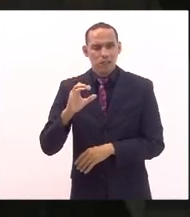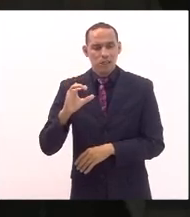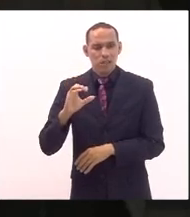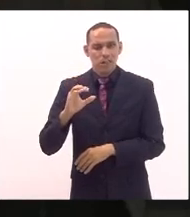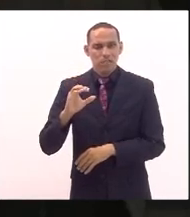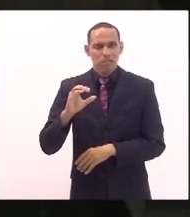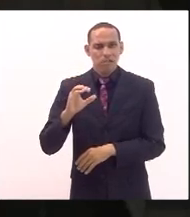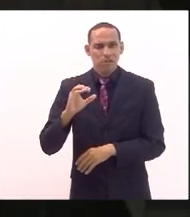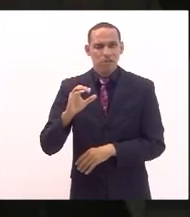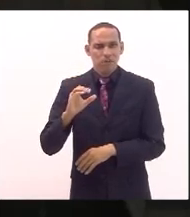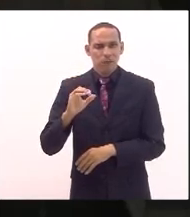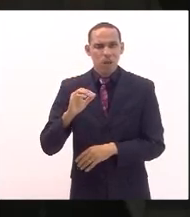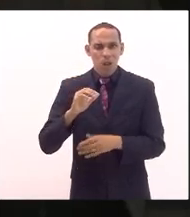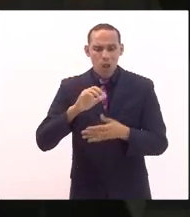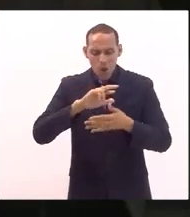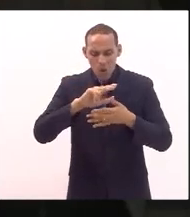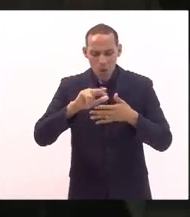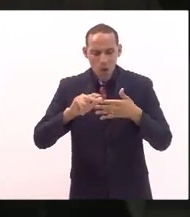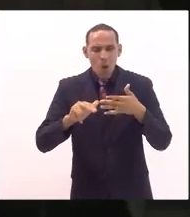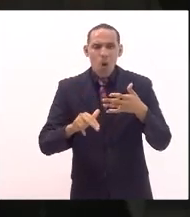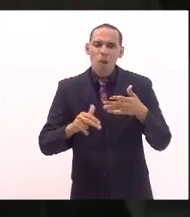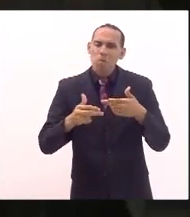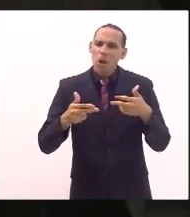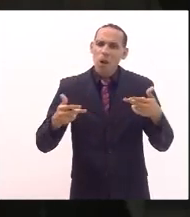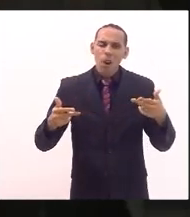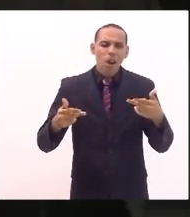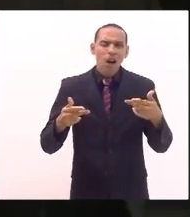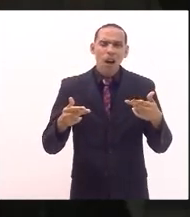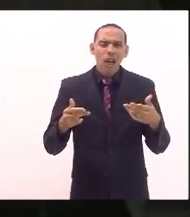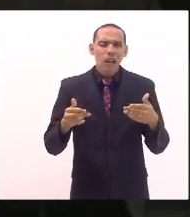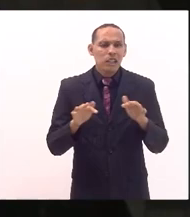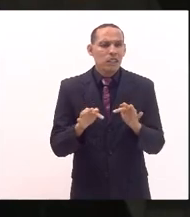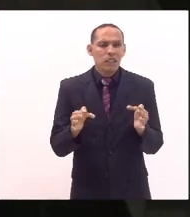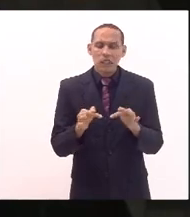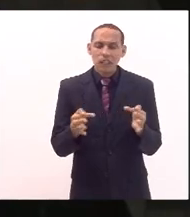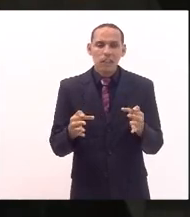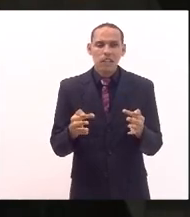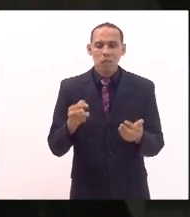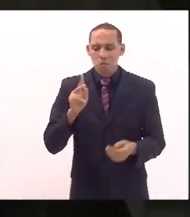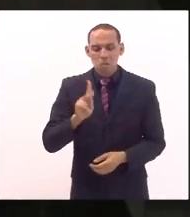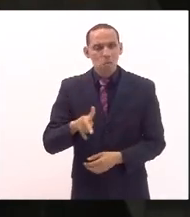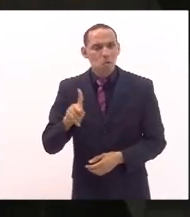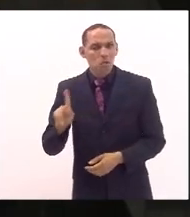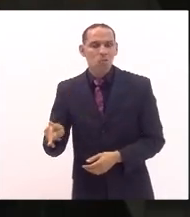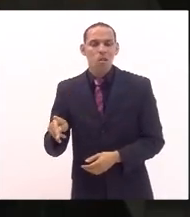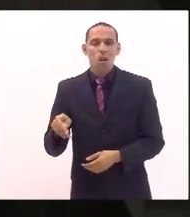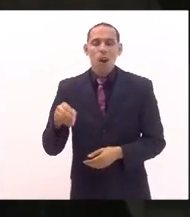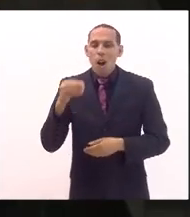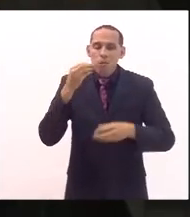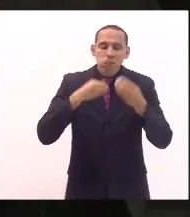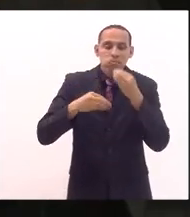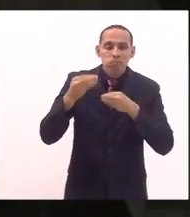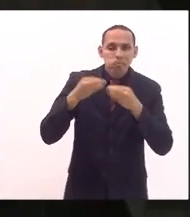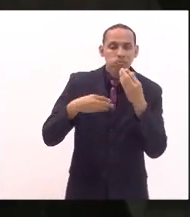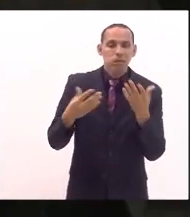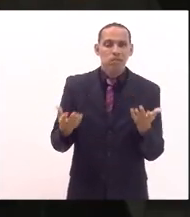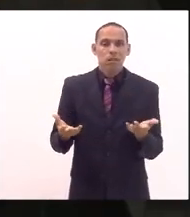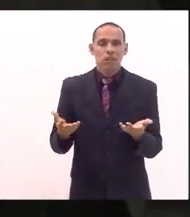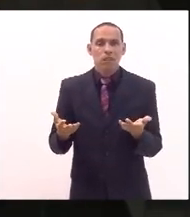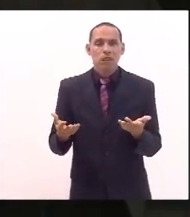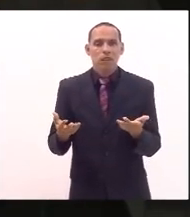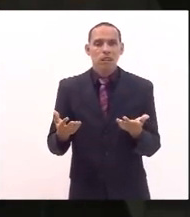itens essenciais ao seu funcionamento provimento de professores fornecimento de merenda escolar